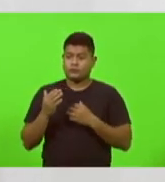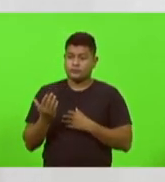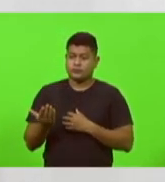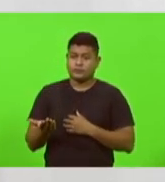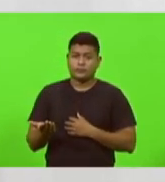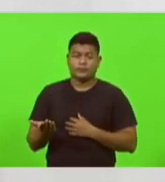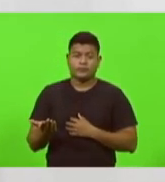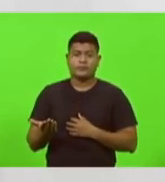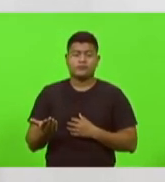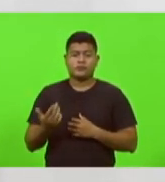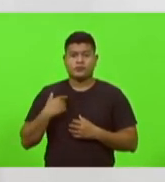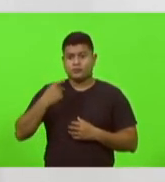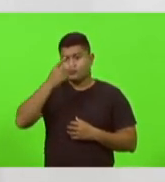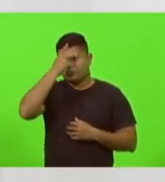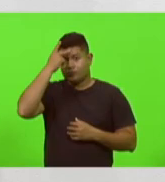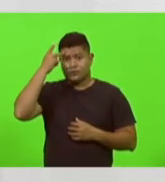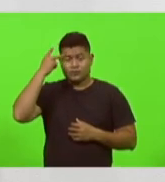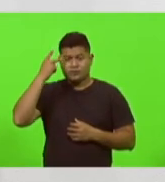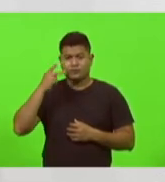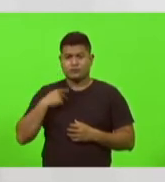pessoa comprometida com